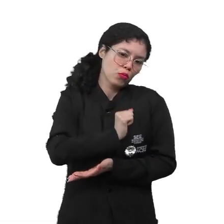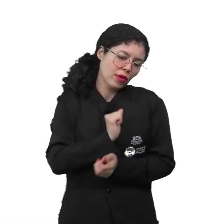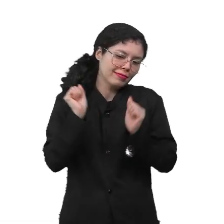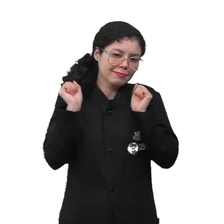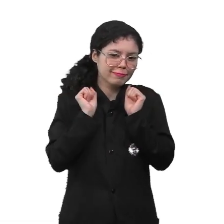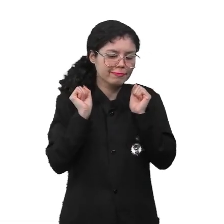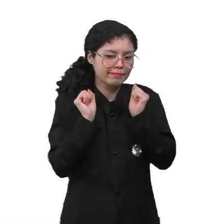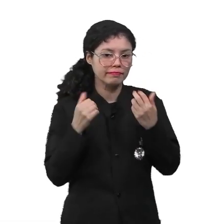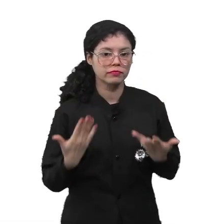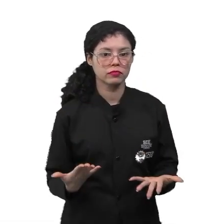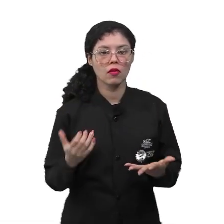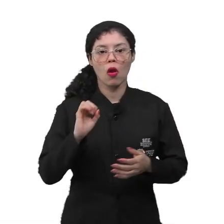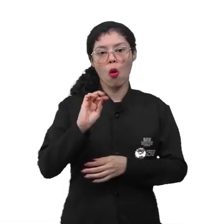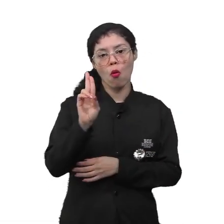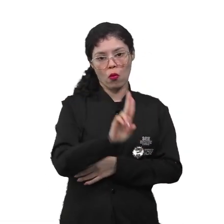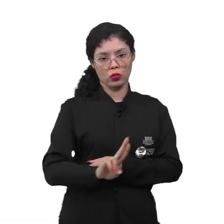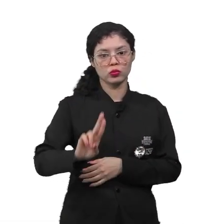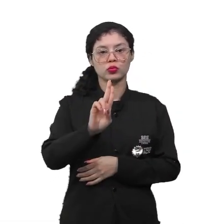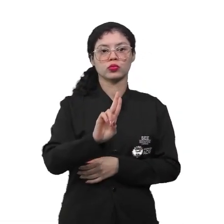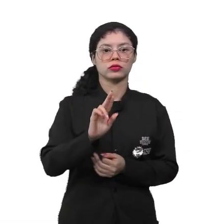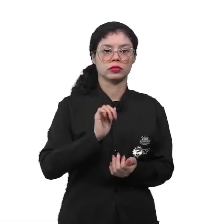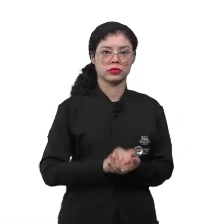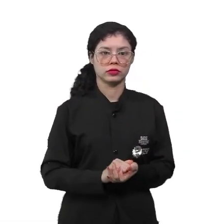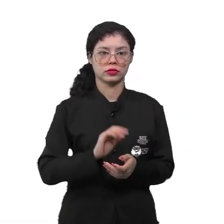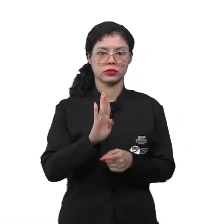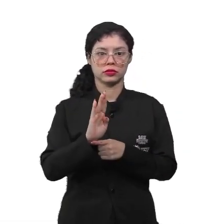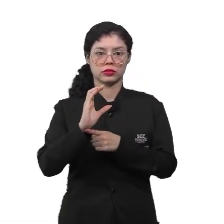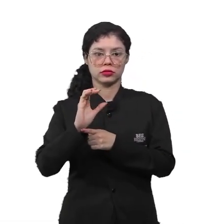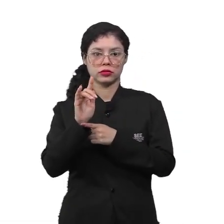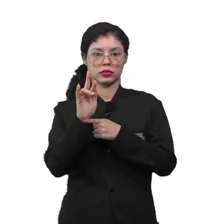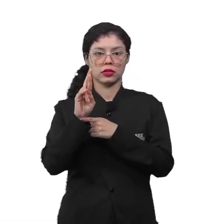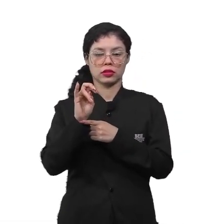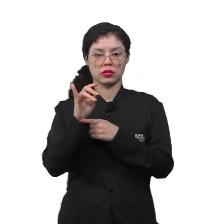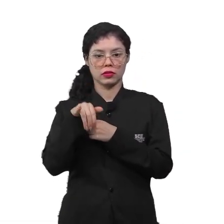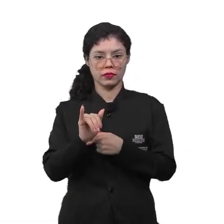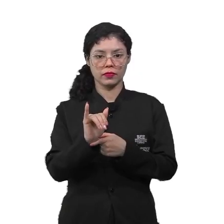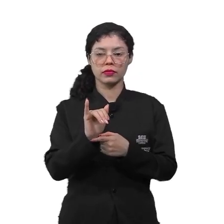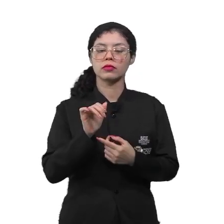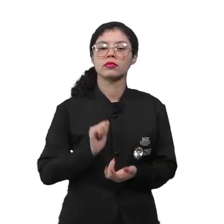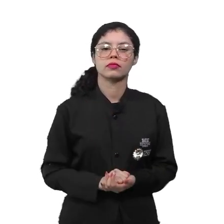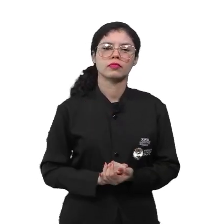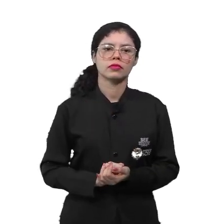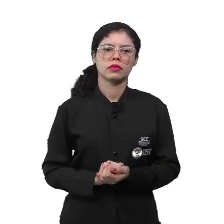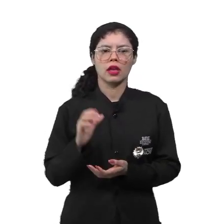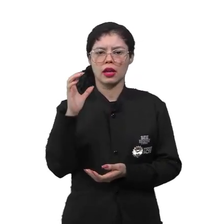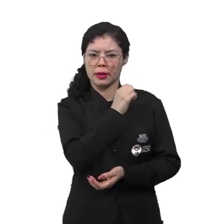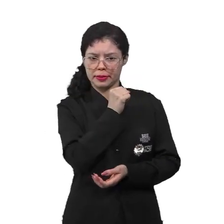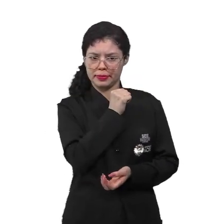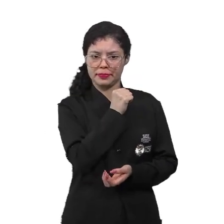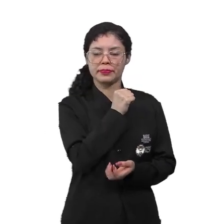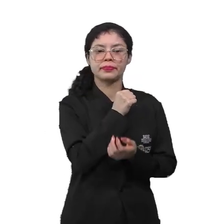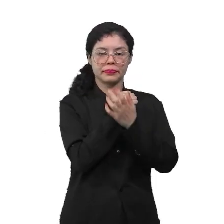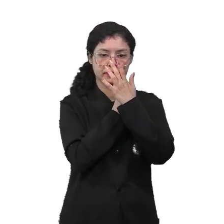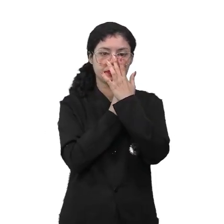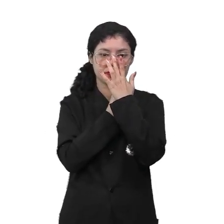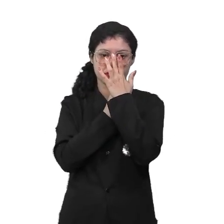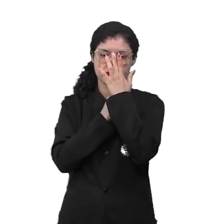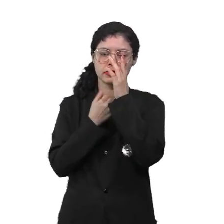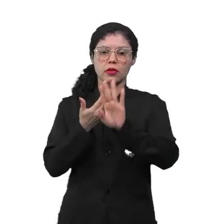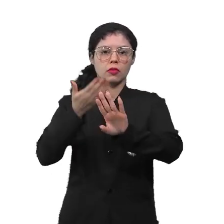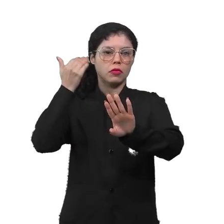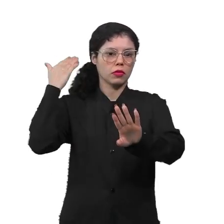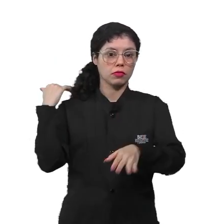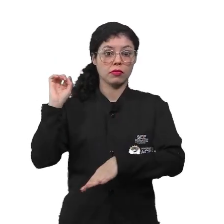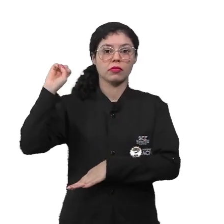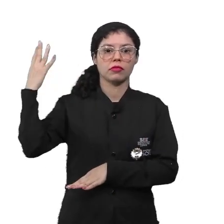amoroso, ou se você vai utilizar o backstory, que quer dizer um flashback, né? Uma história passada,